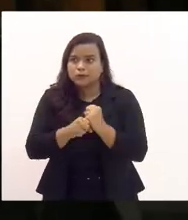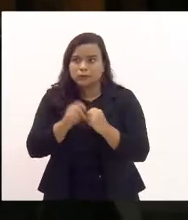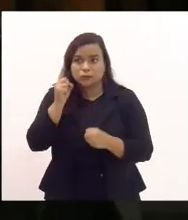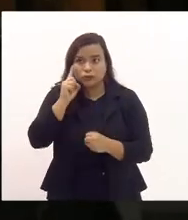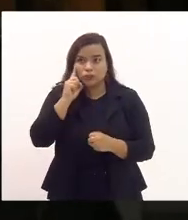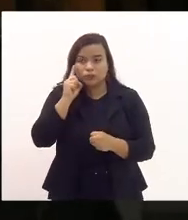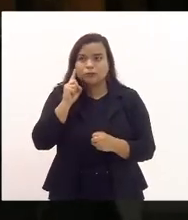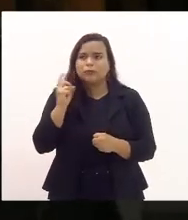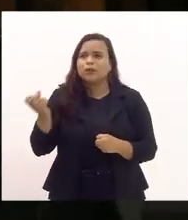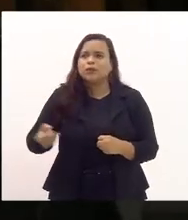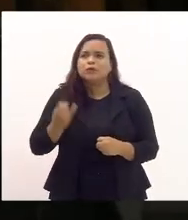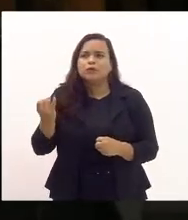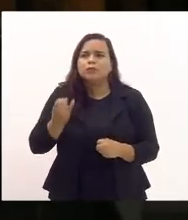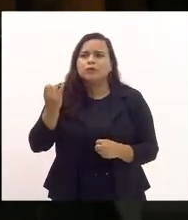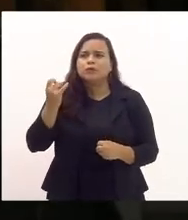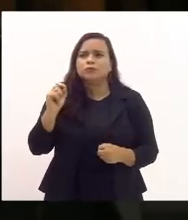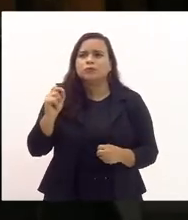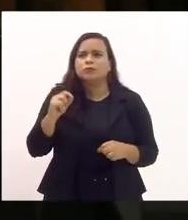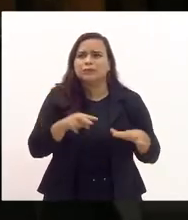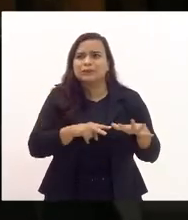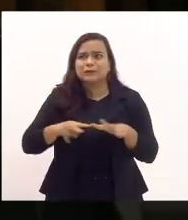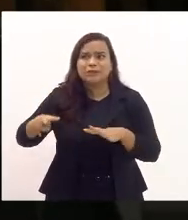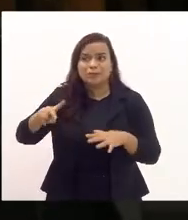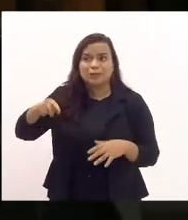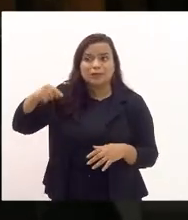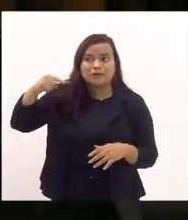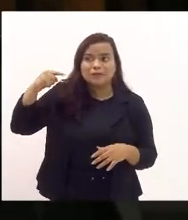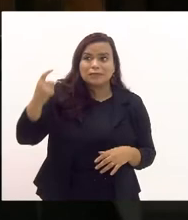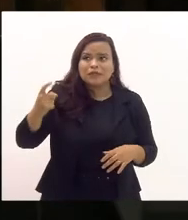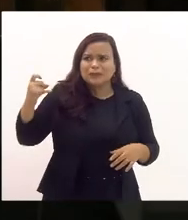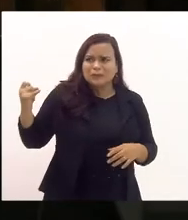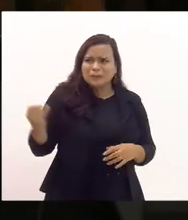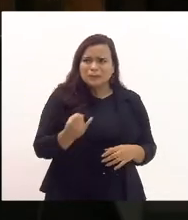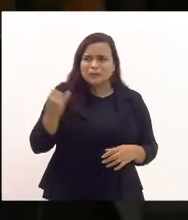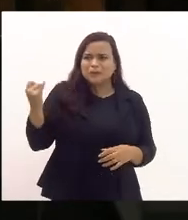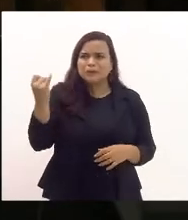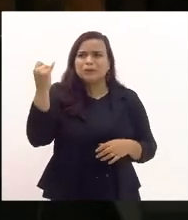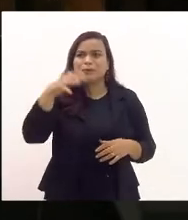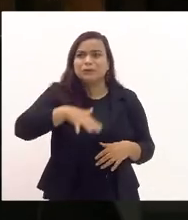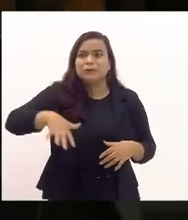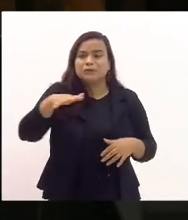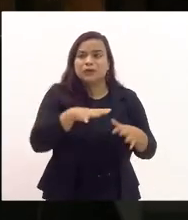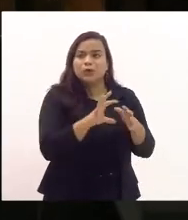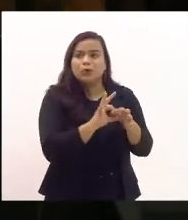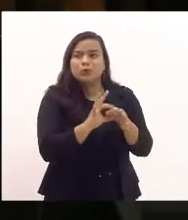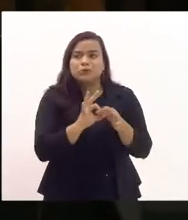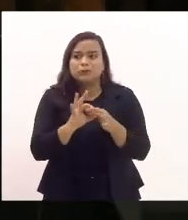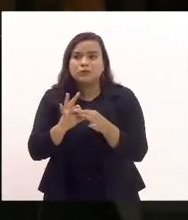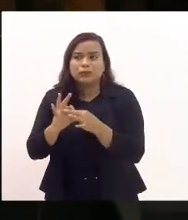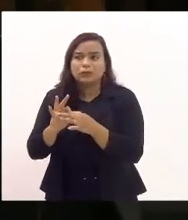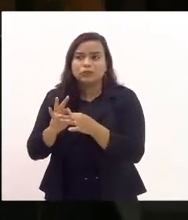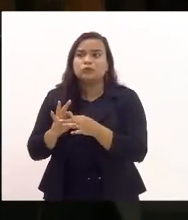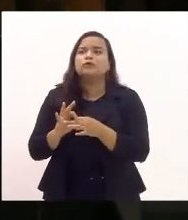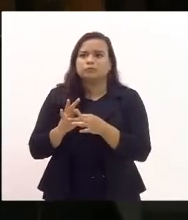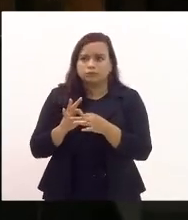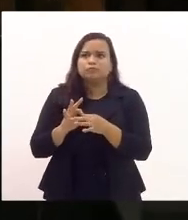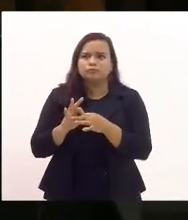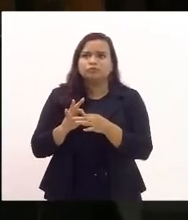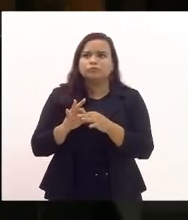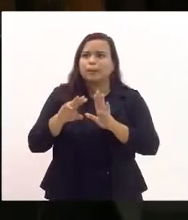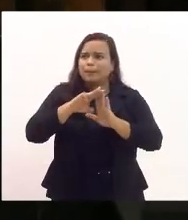qual a importância da semana que vem no contexto das pautas